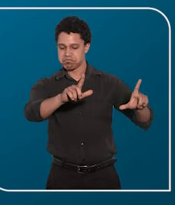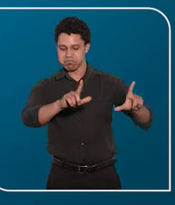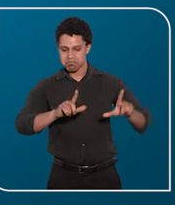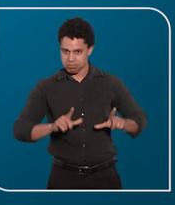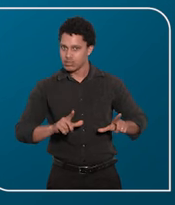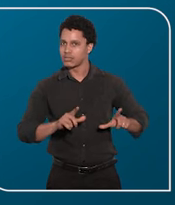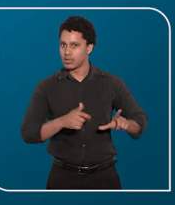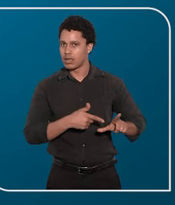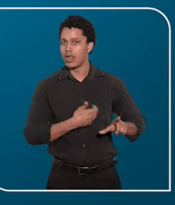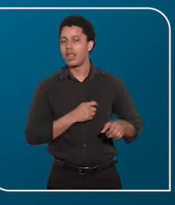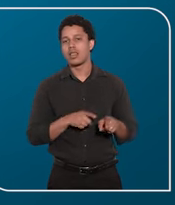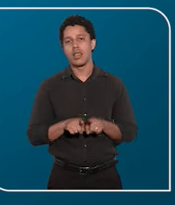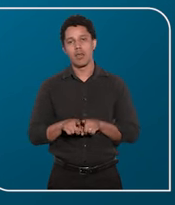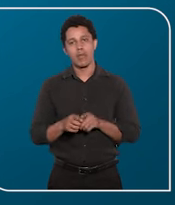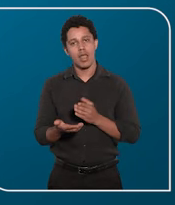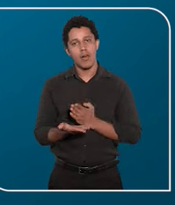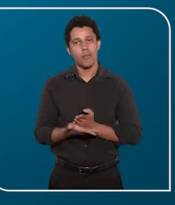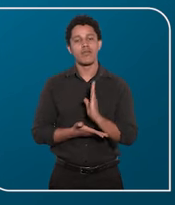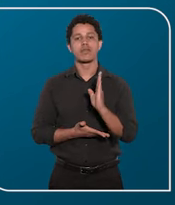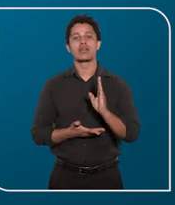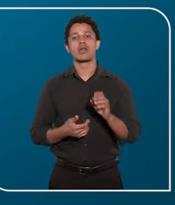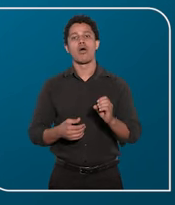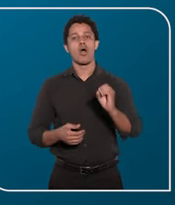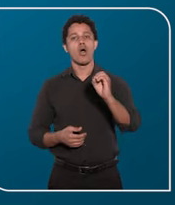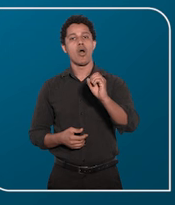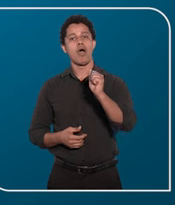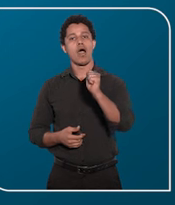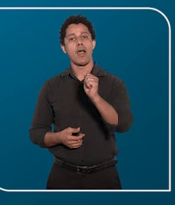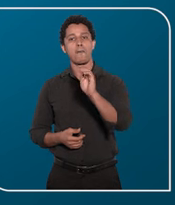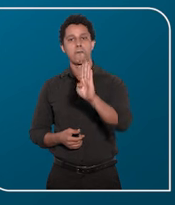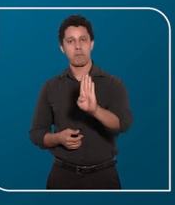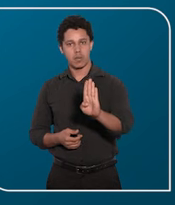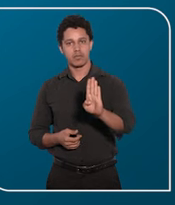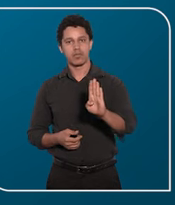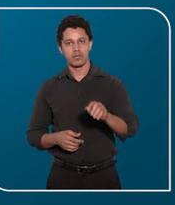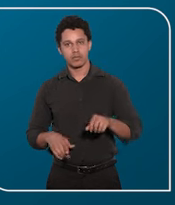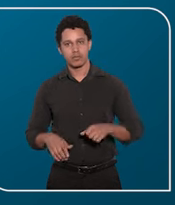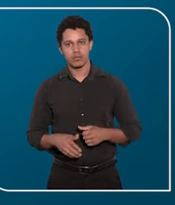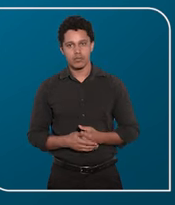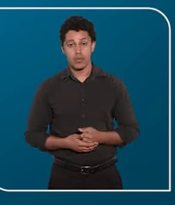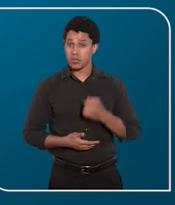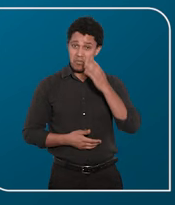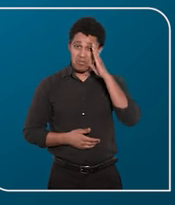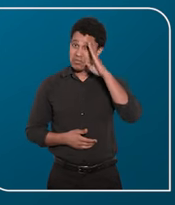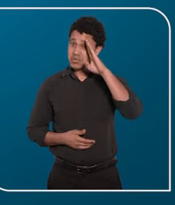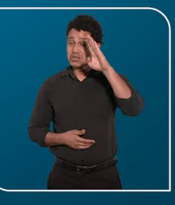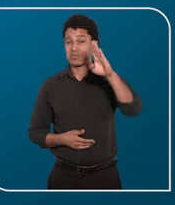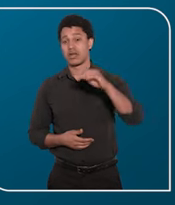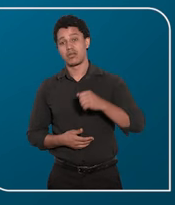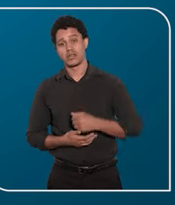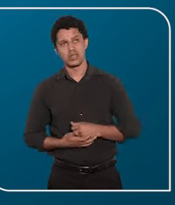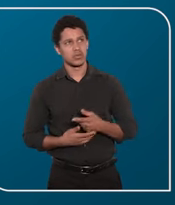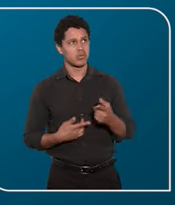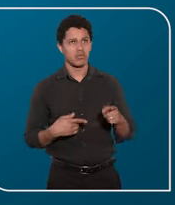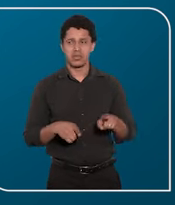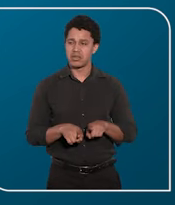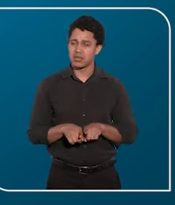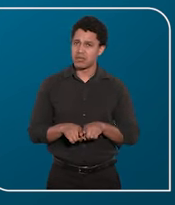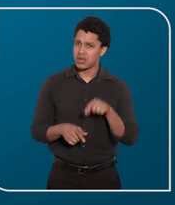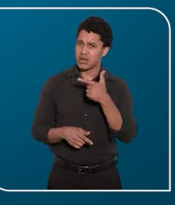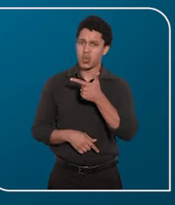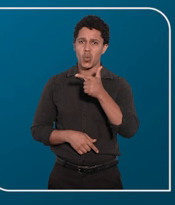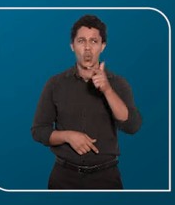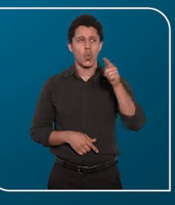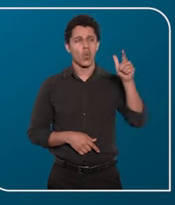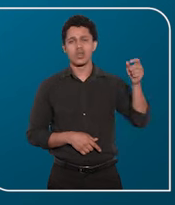sim, a aprovação no exame de ordem. Então, como poderia chamar como principais esses, a gente pode trazer outro, que aliás,